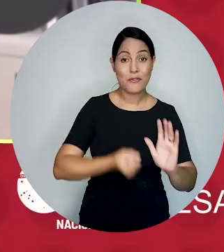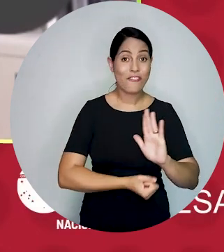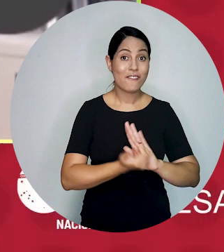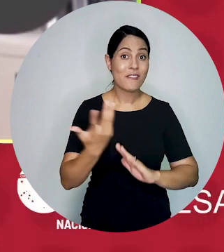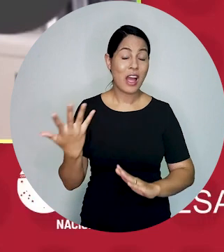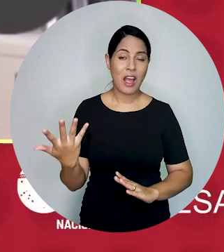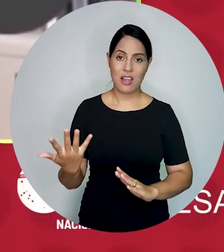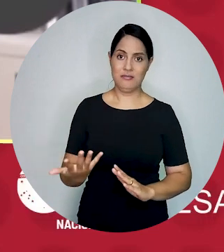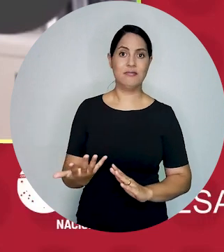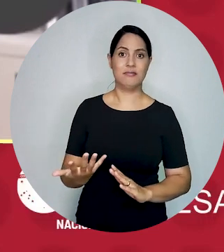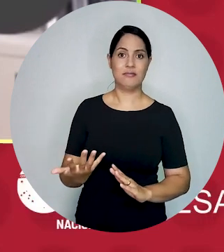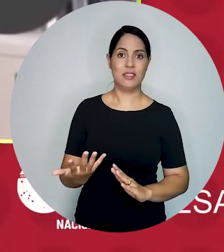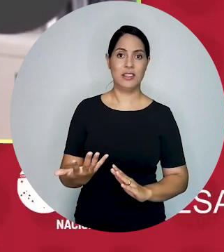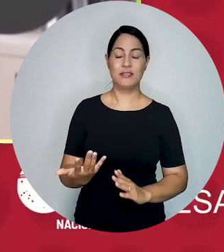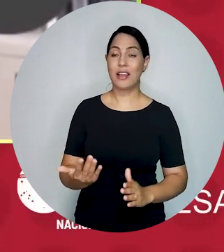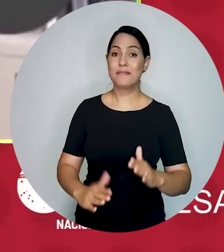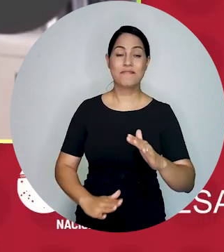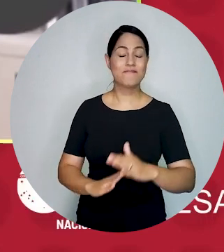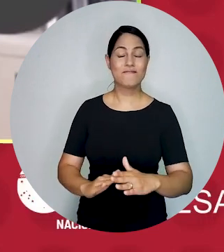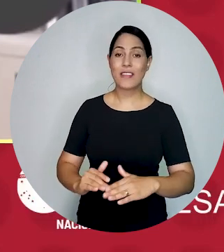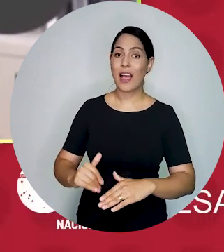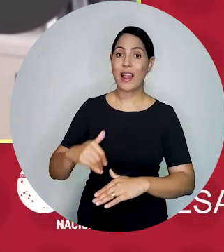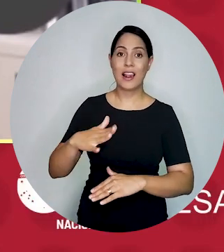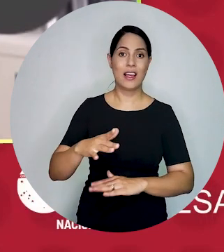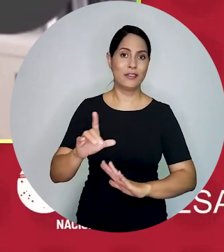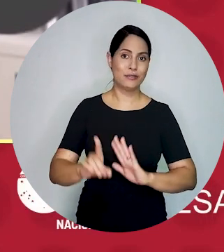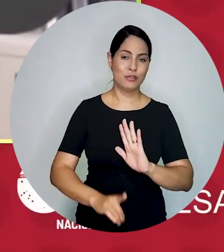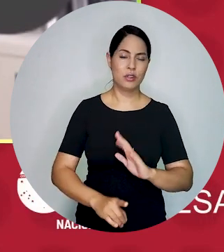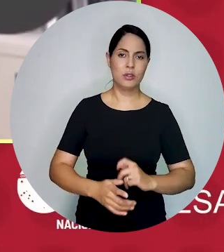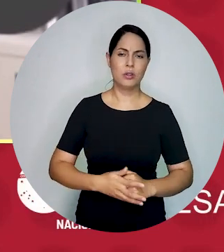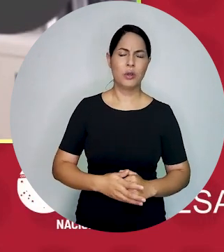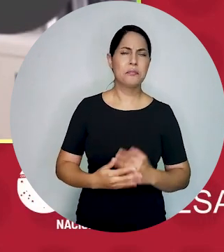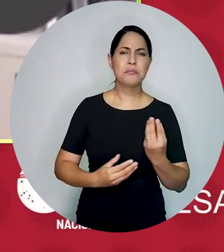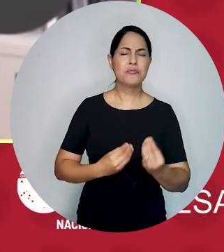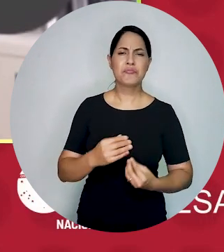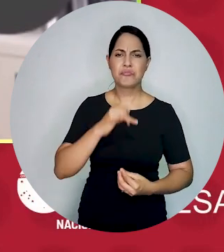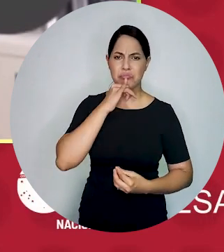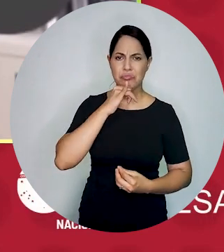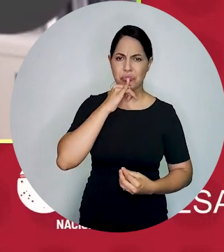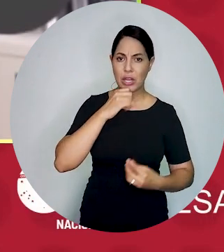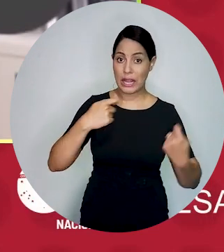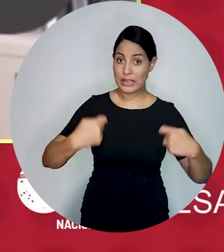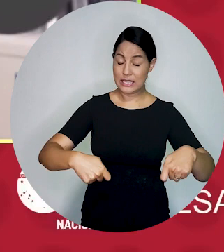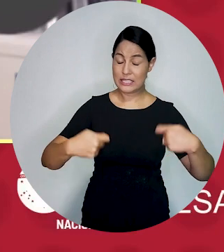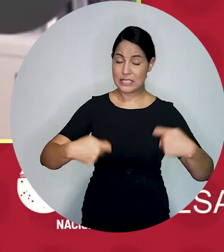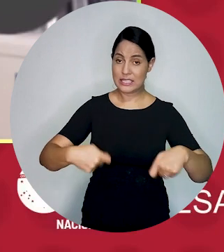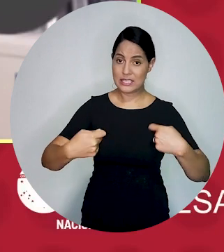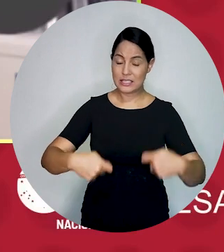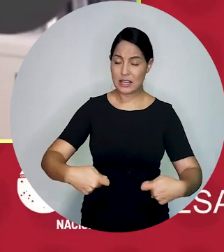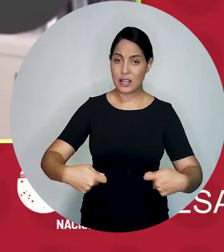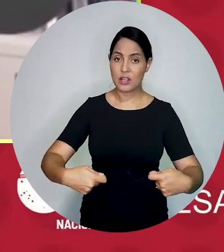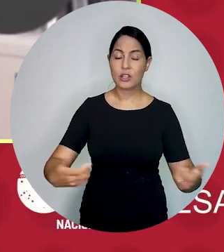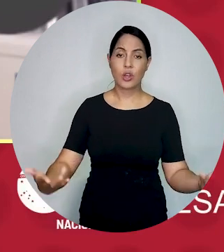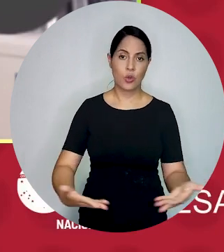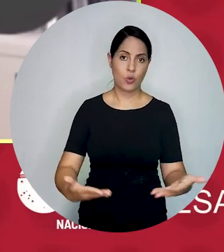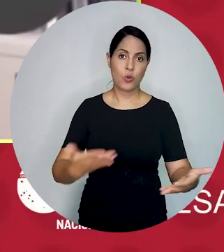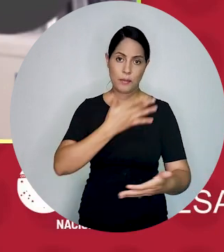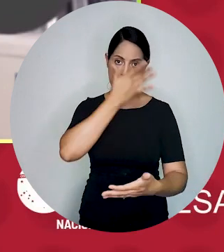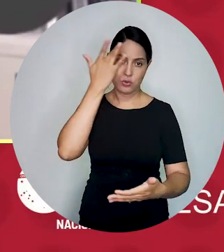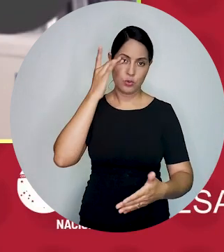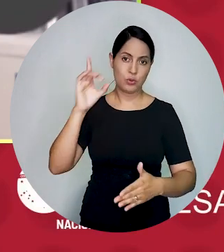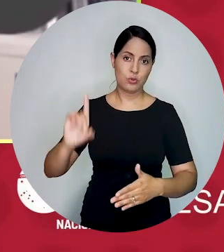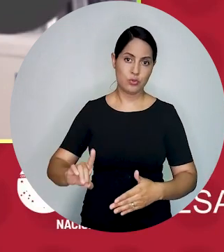outros conhecimentos que ultrapassam em muito o estudo do direito e que talvez digam respeito à necessidade de